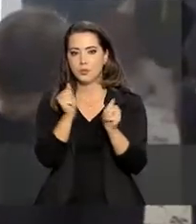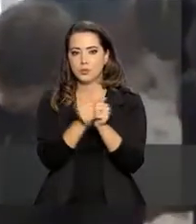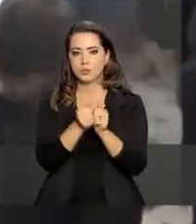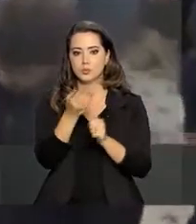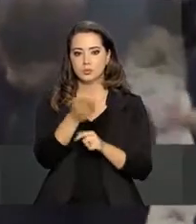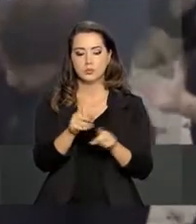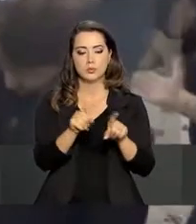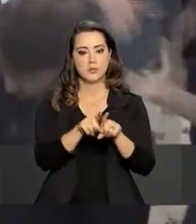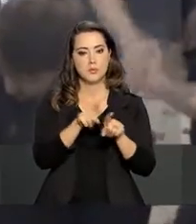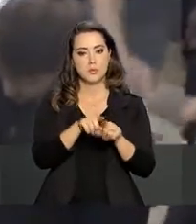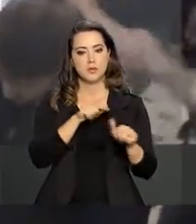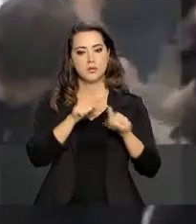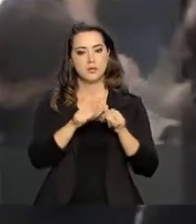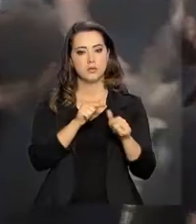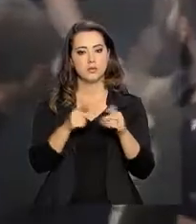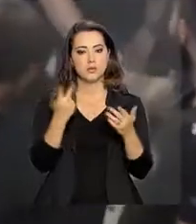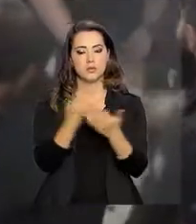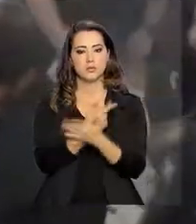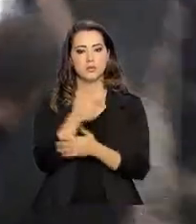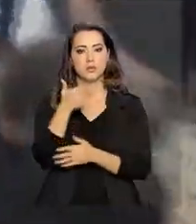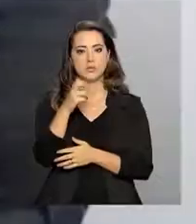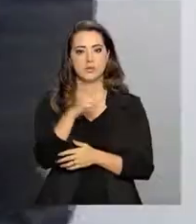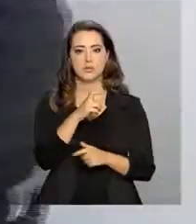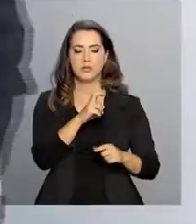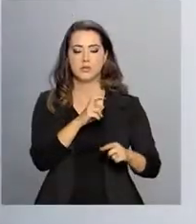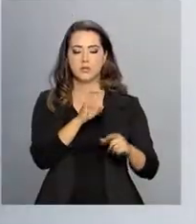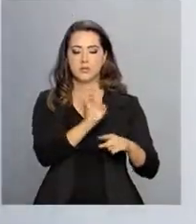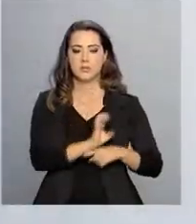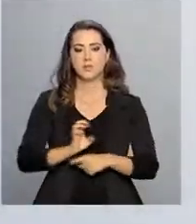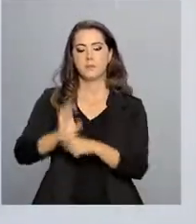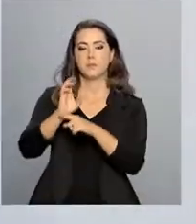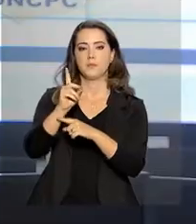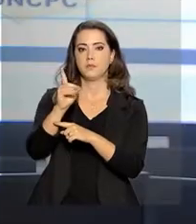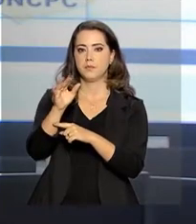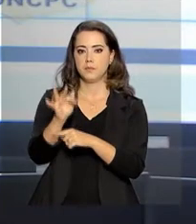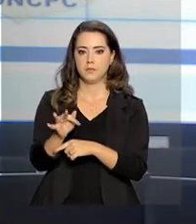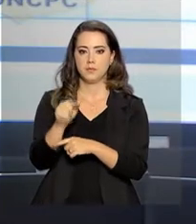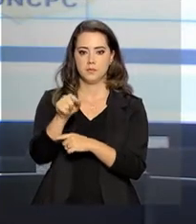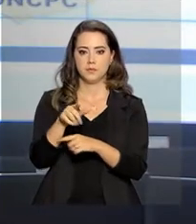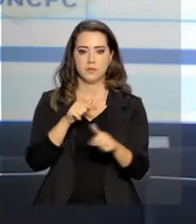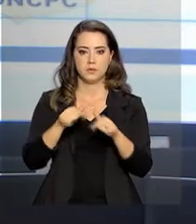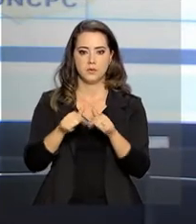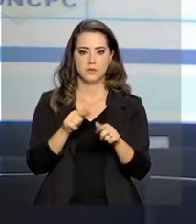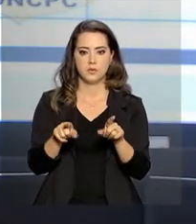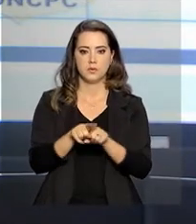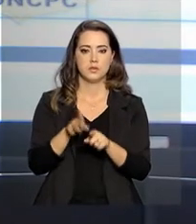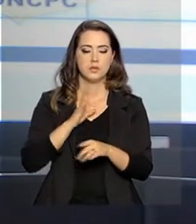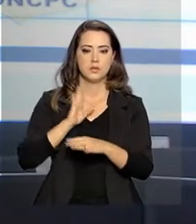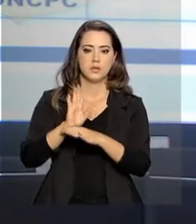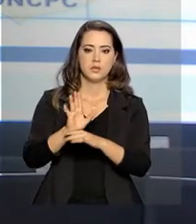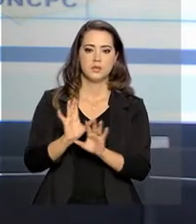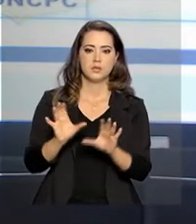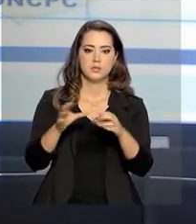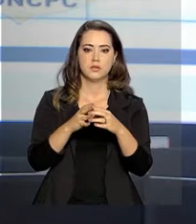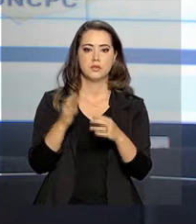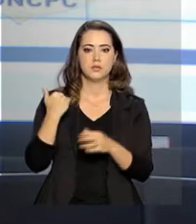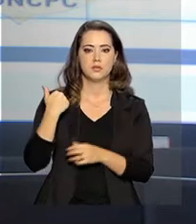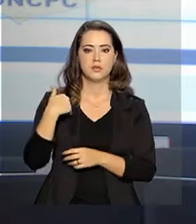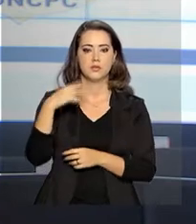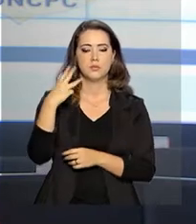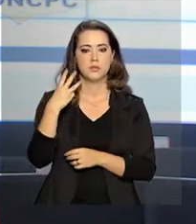as ações acontecem em 25 estados e no distrito federal a operação conta com o efetivo de mais